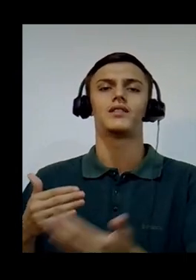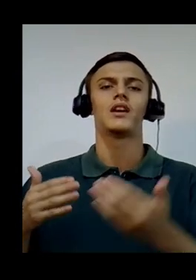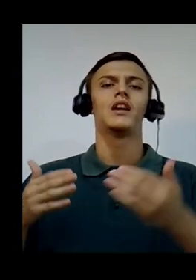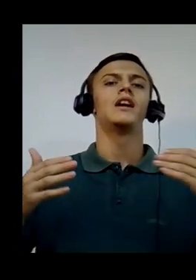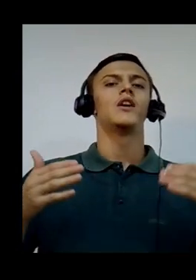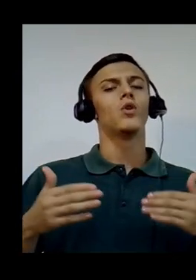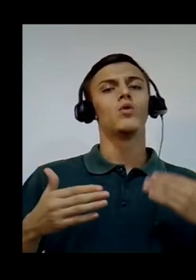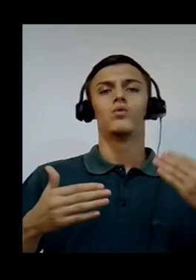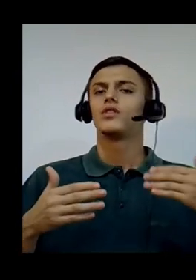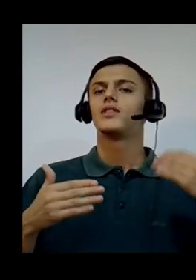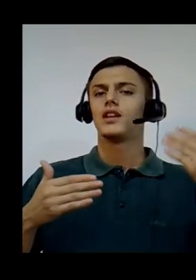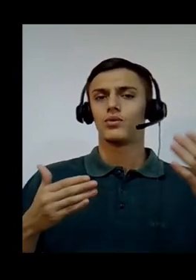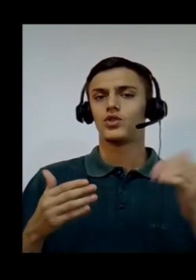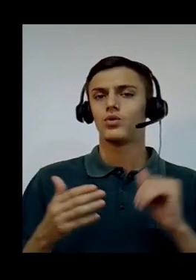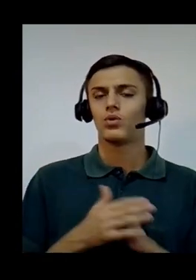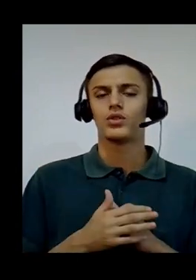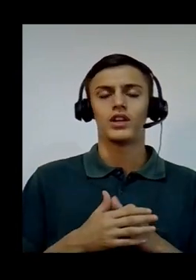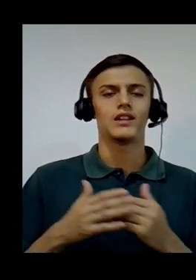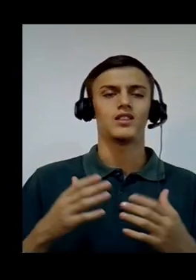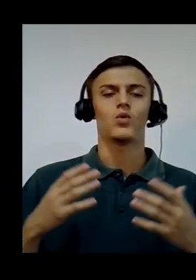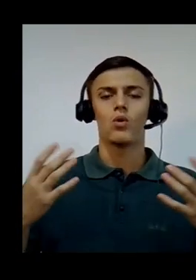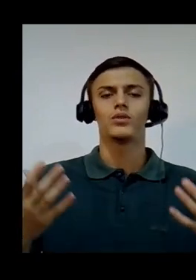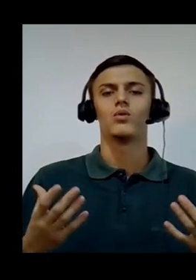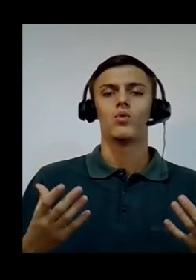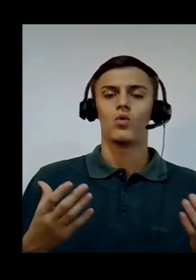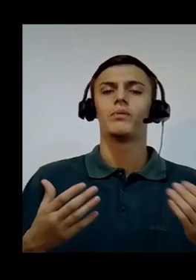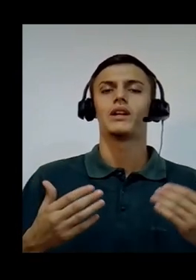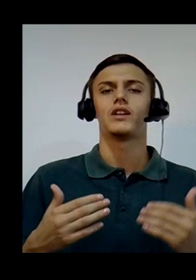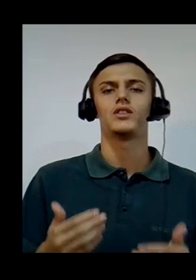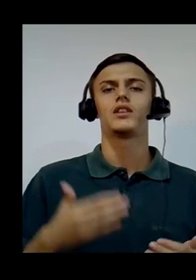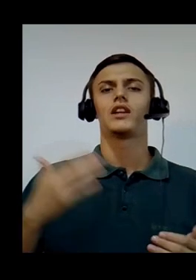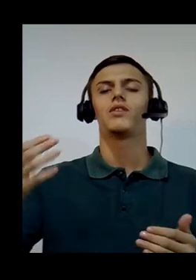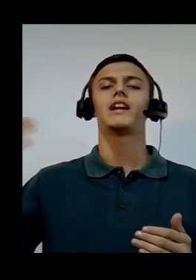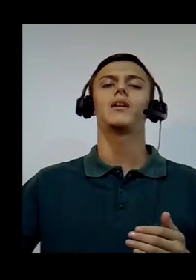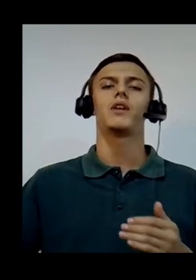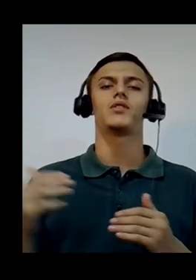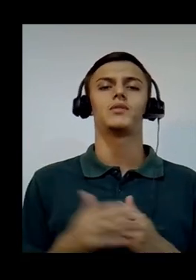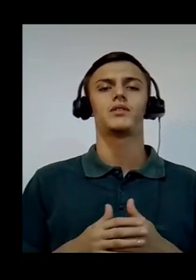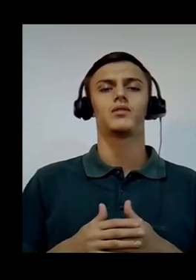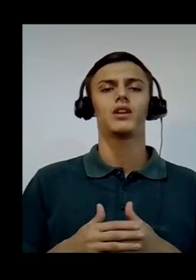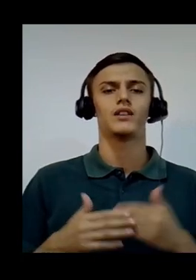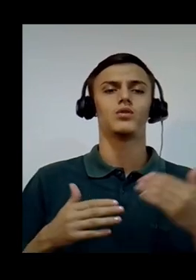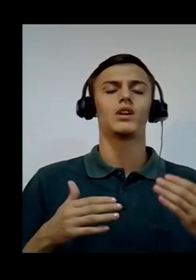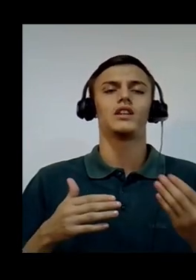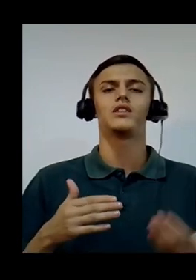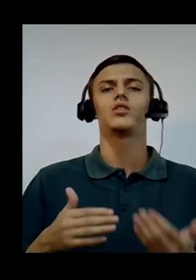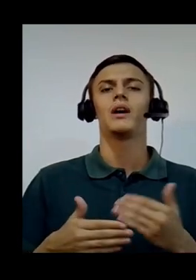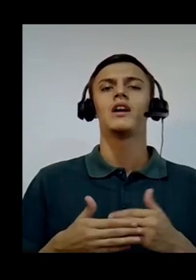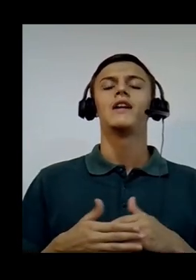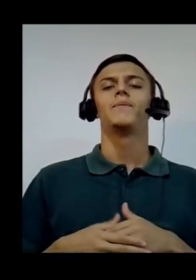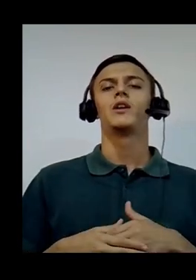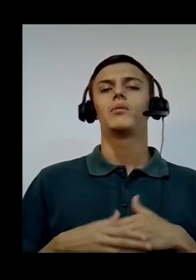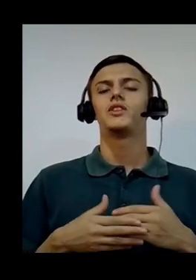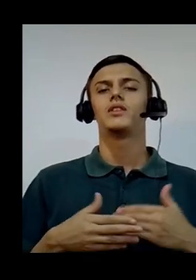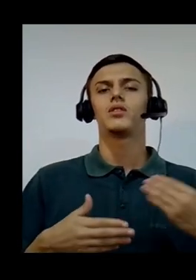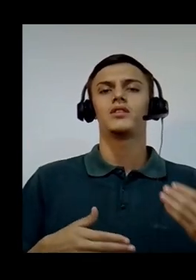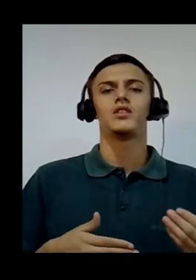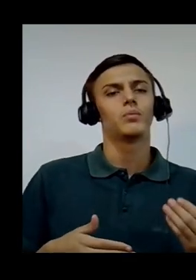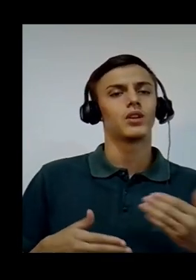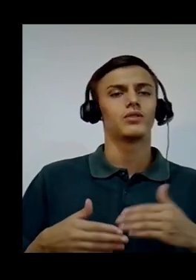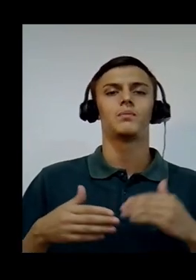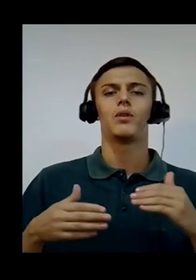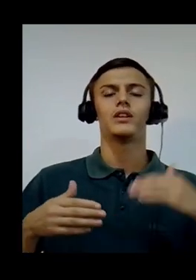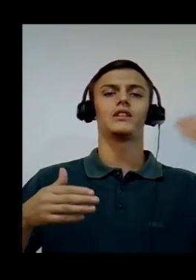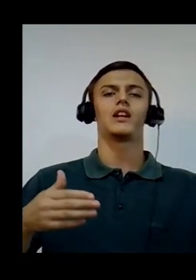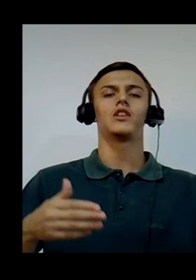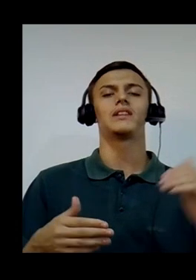para esses locais. Ou vocês vão de encontro a eles, encontram um brigadista que ele vai encaminhar vocês para esses locais. Nunca tentem tomar nenhuma medida